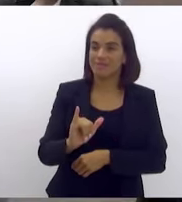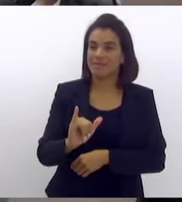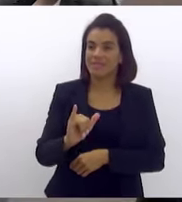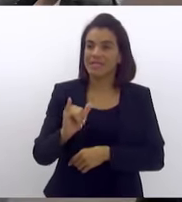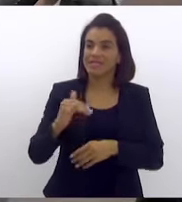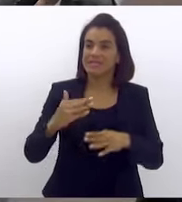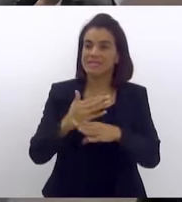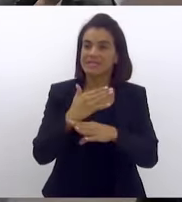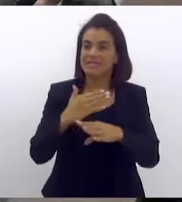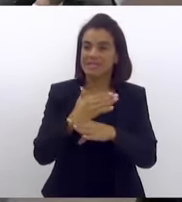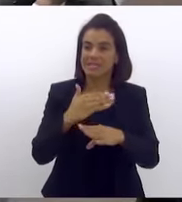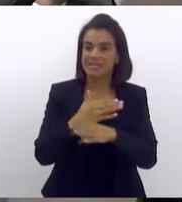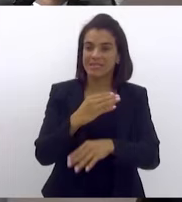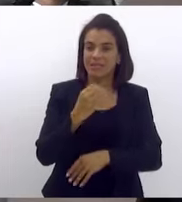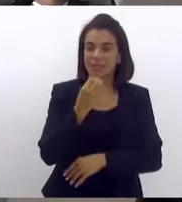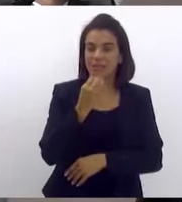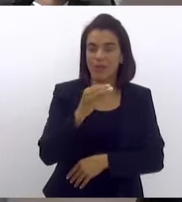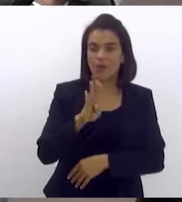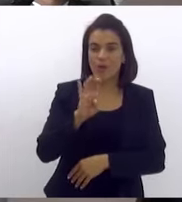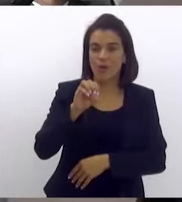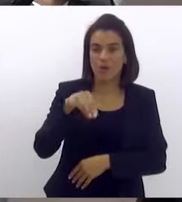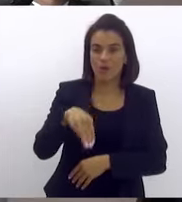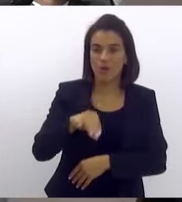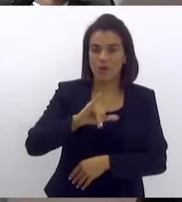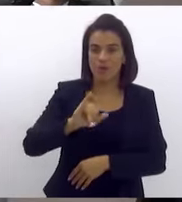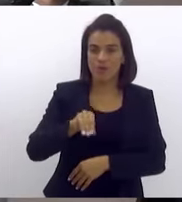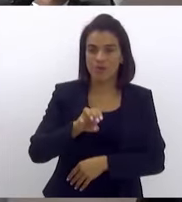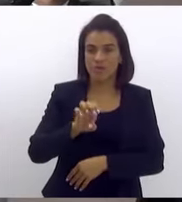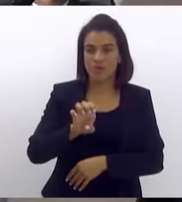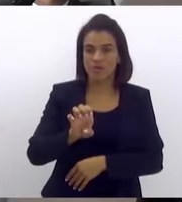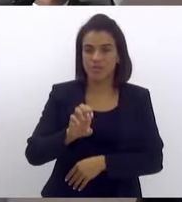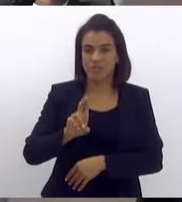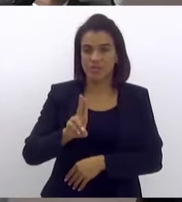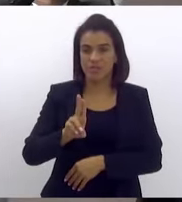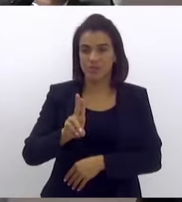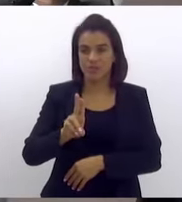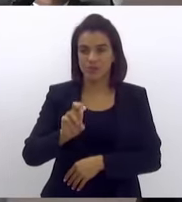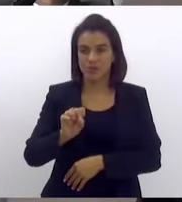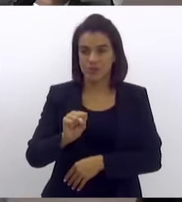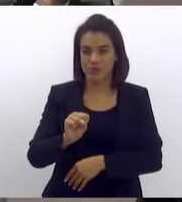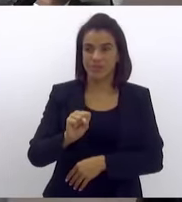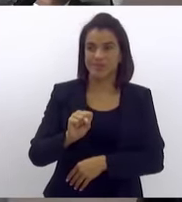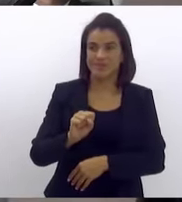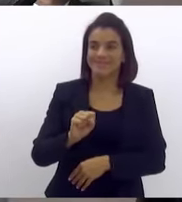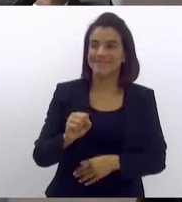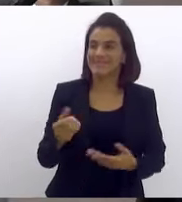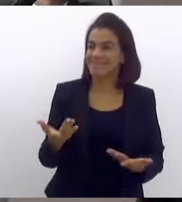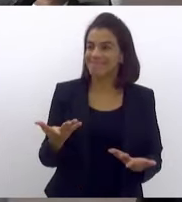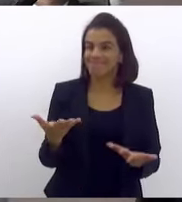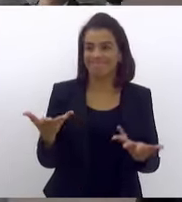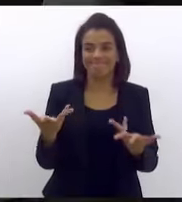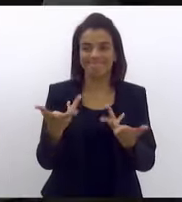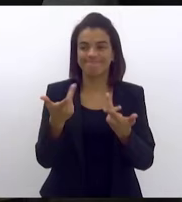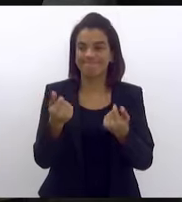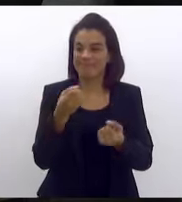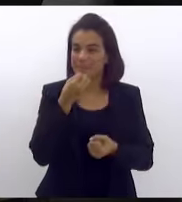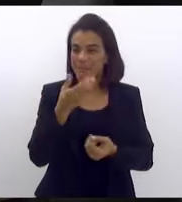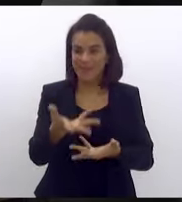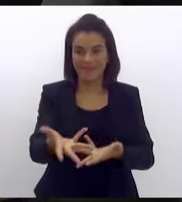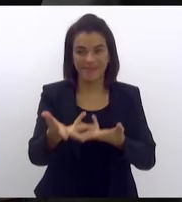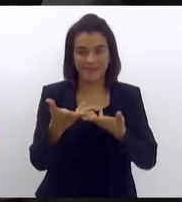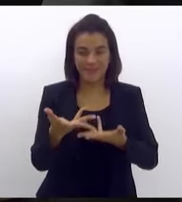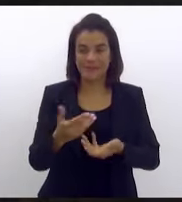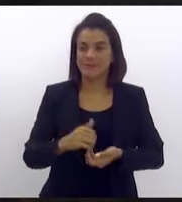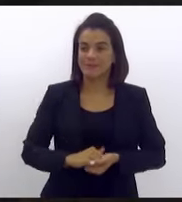Bom Jesus de Tabapuana, sentadinho aqui nos assistindo. Muito feliz de ver essa cidade, que eu tenho um carinho muito grande. Sejam todos bem-vindos,